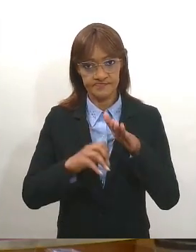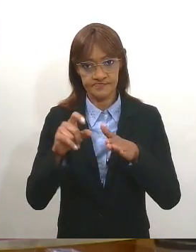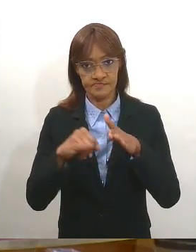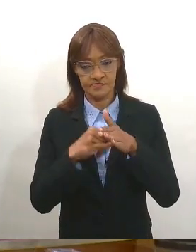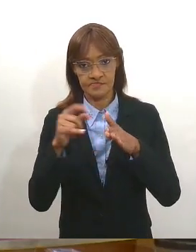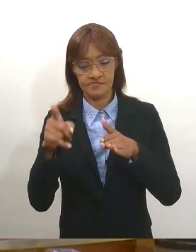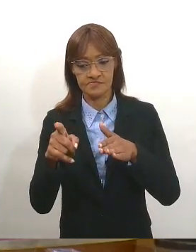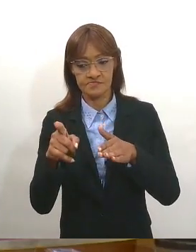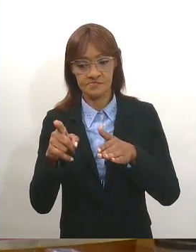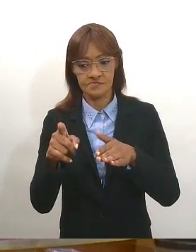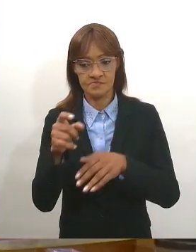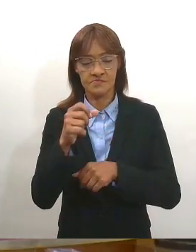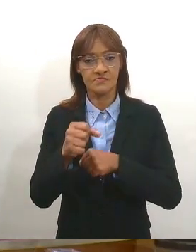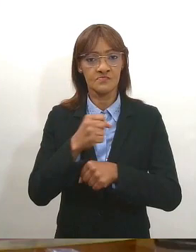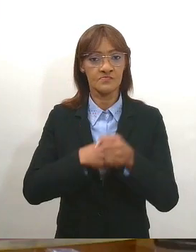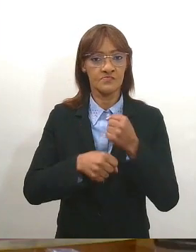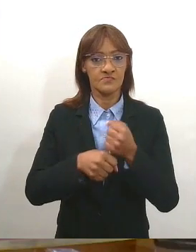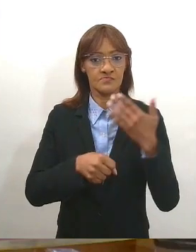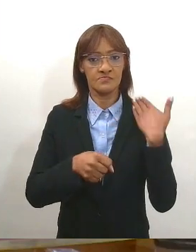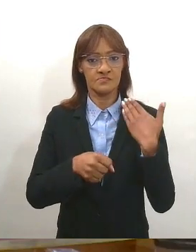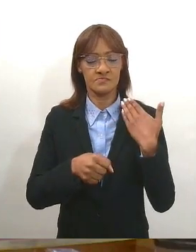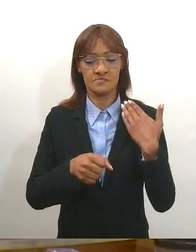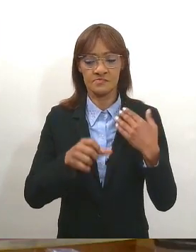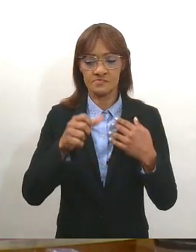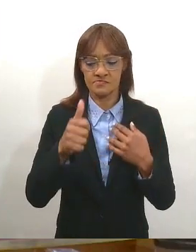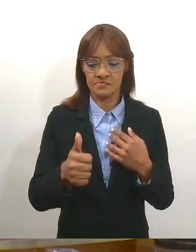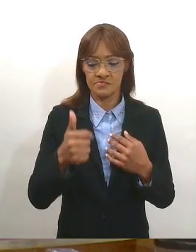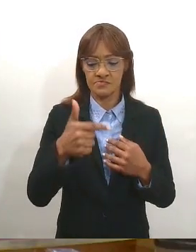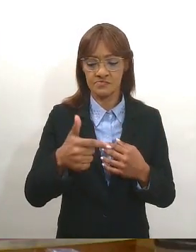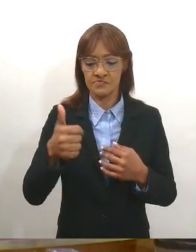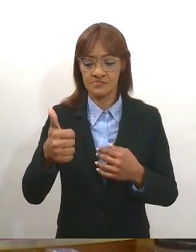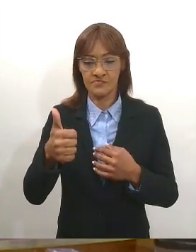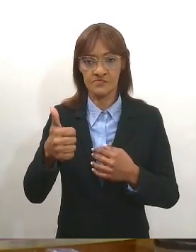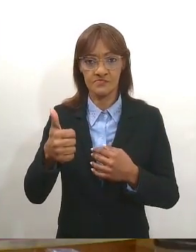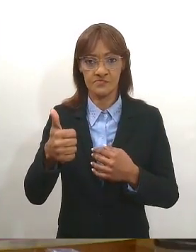121 milhões de reais.